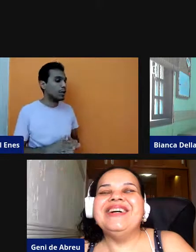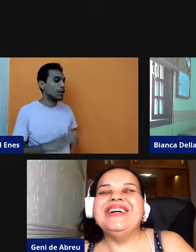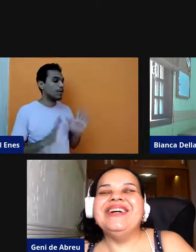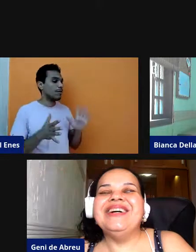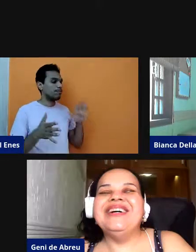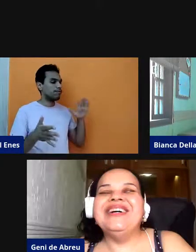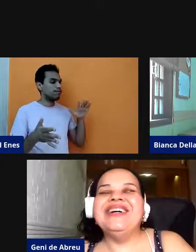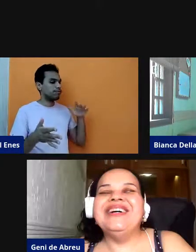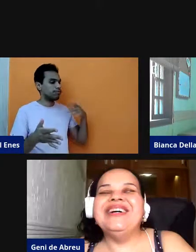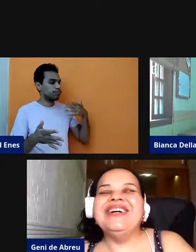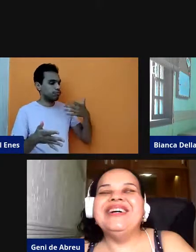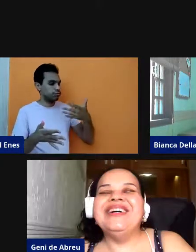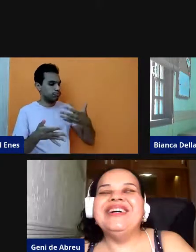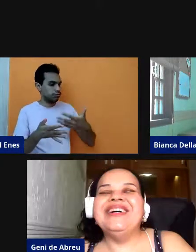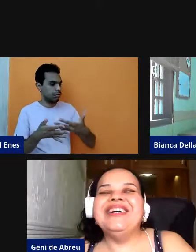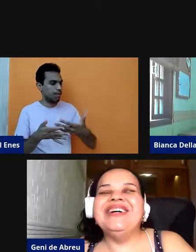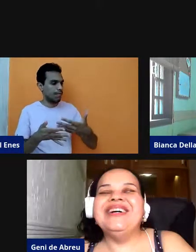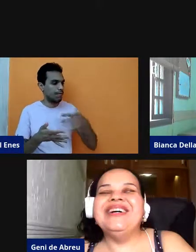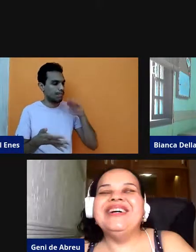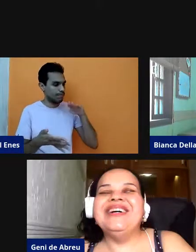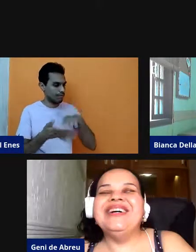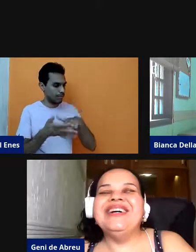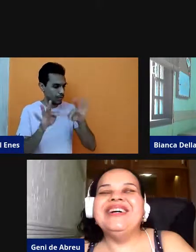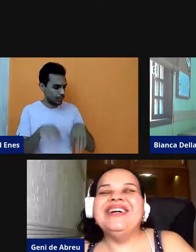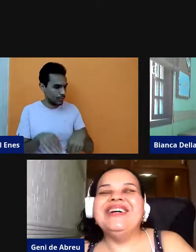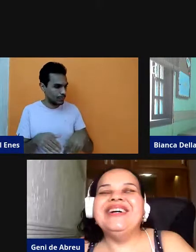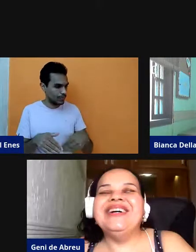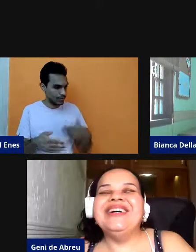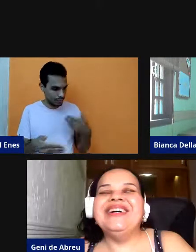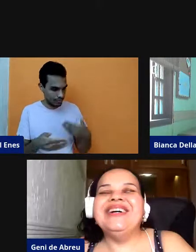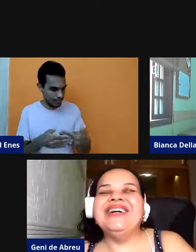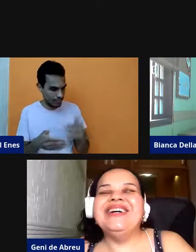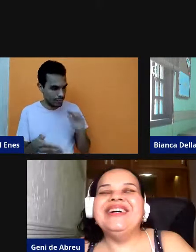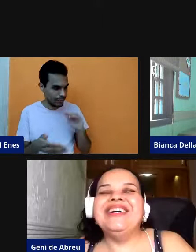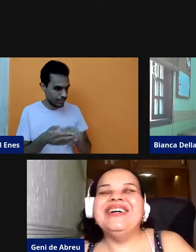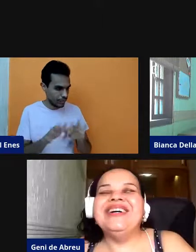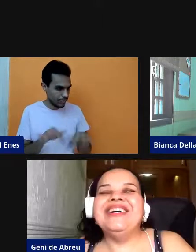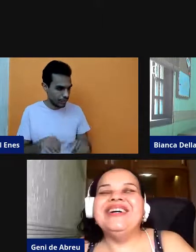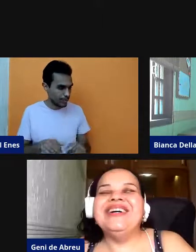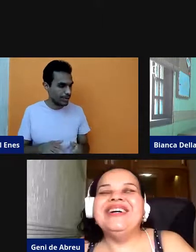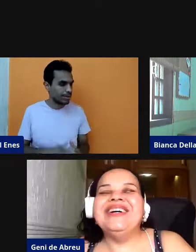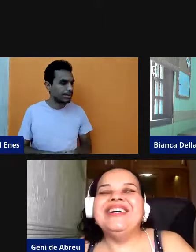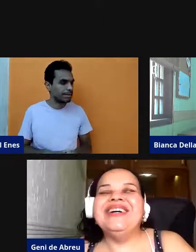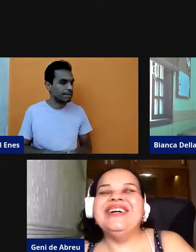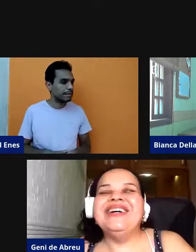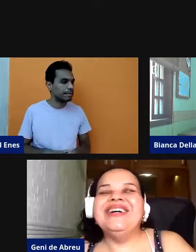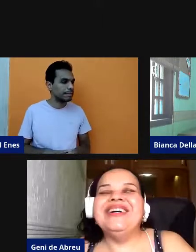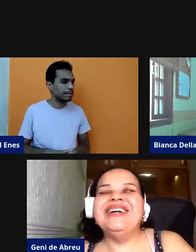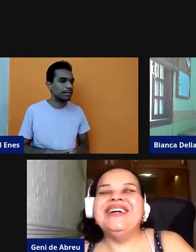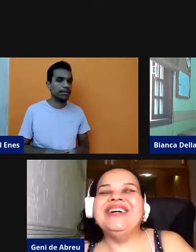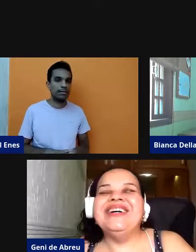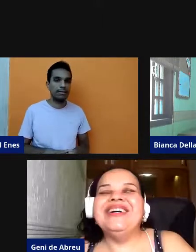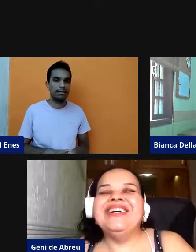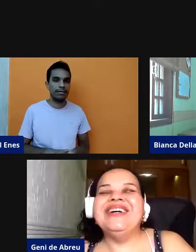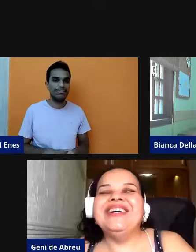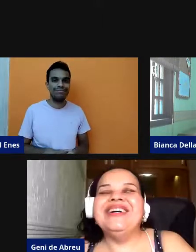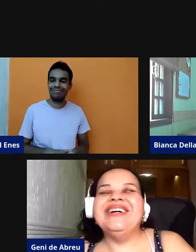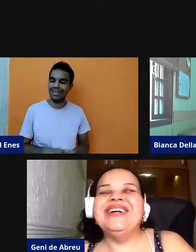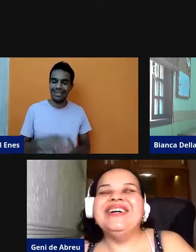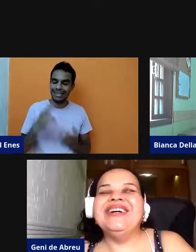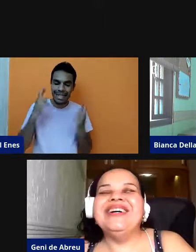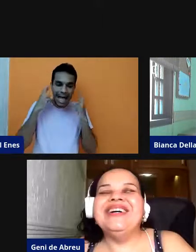para o encerramento, Bianca, da nossa live. Oi. Bia, vê se está travada. Acho que ela não está ouvindo a